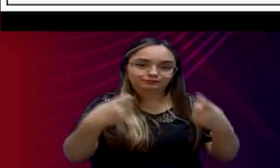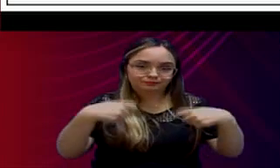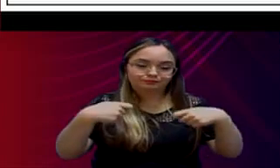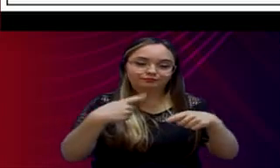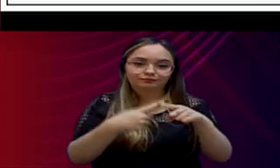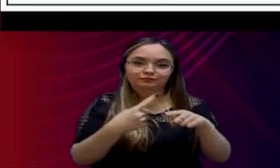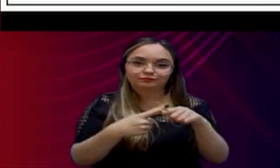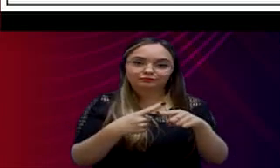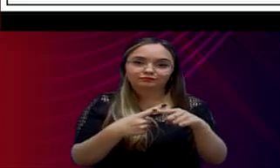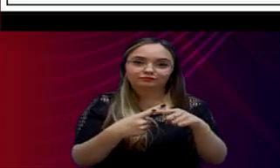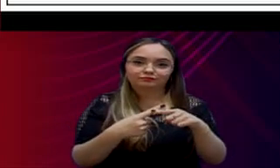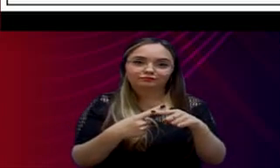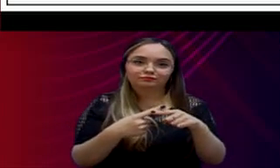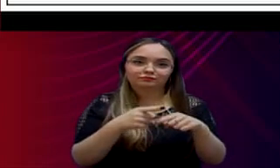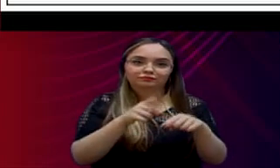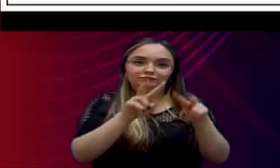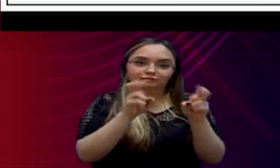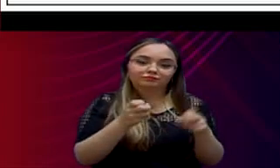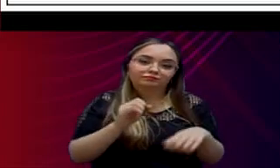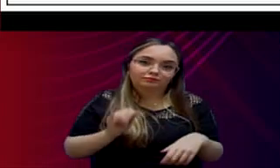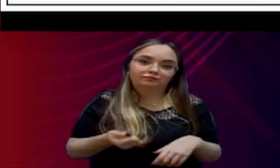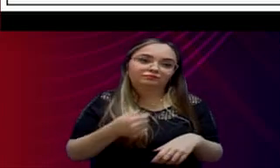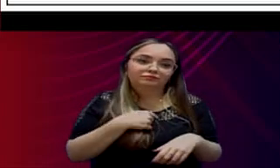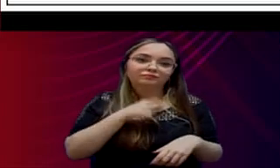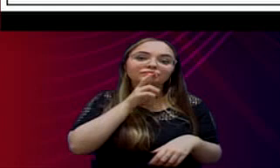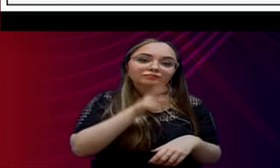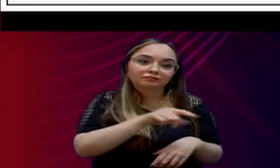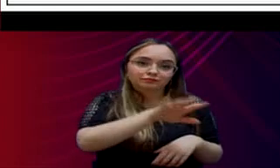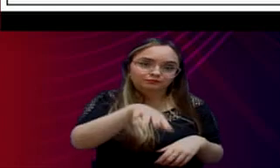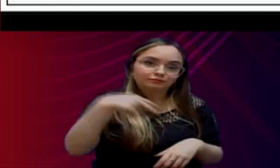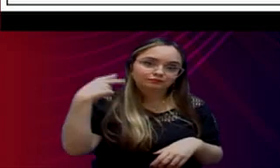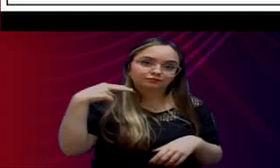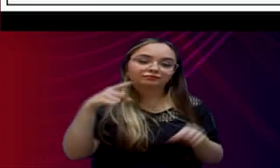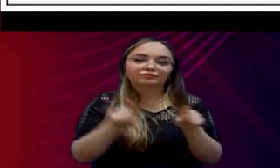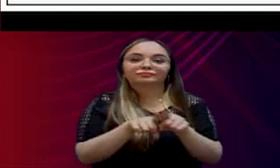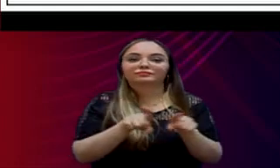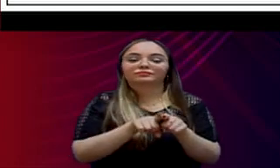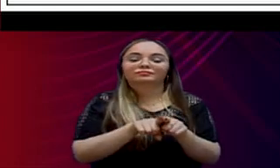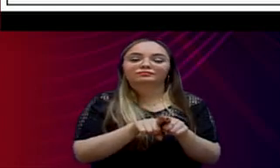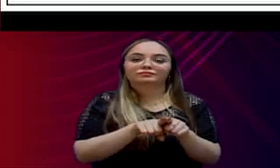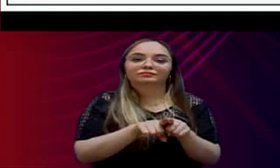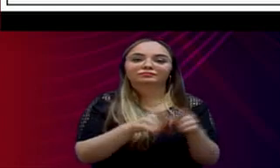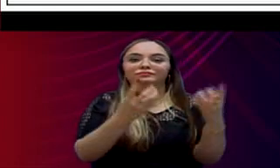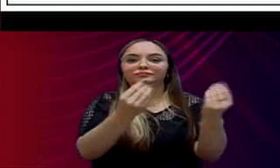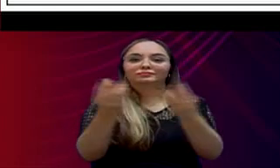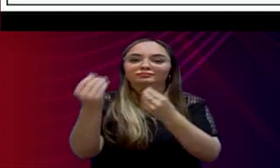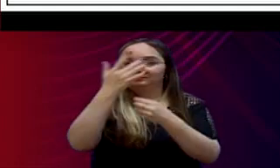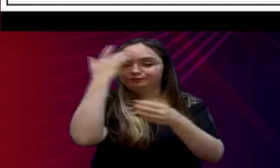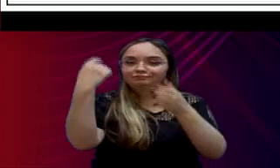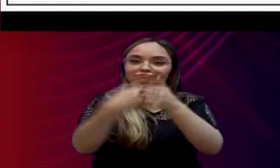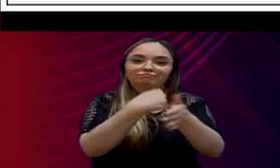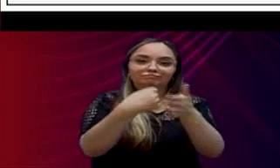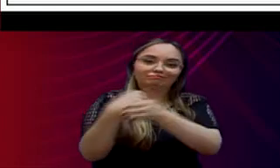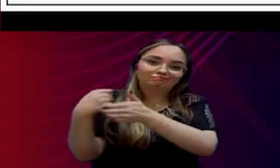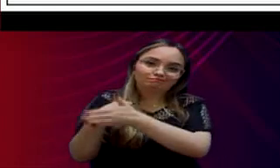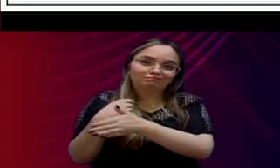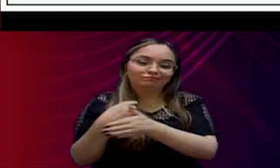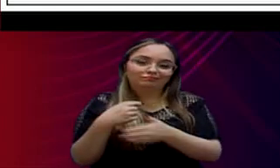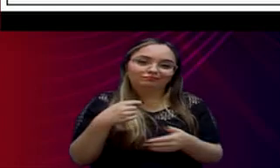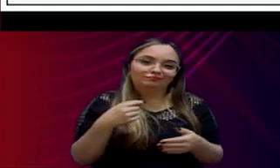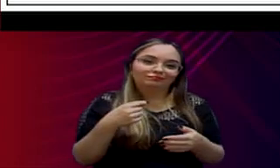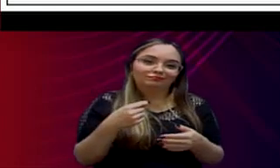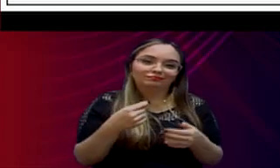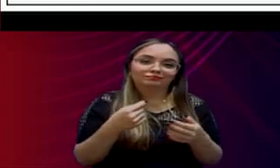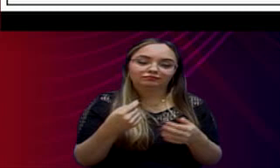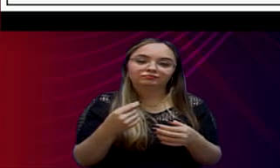é um oportunidade de responder às vereadoras e também os beneficiários que é que é através